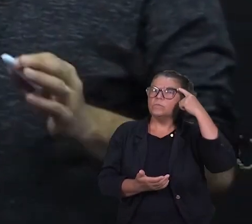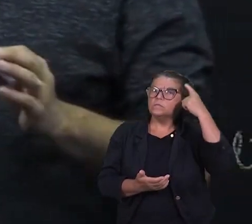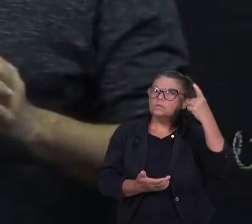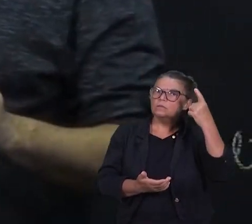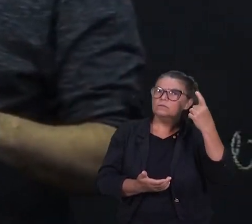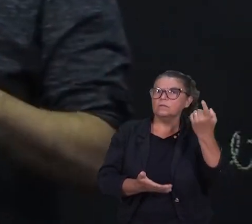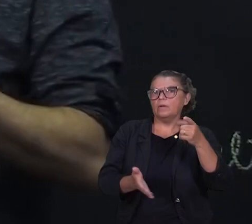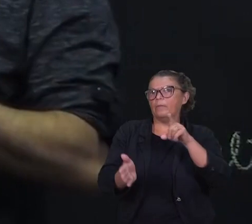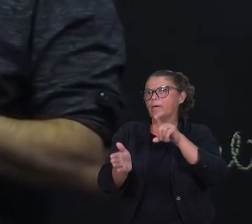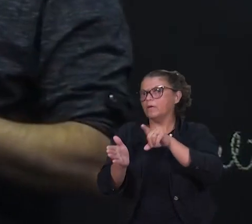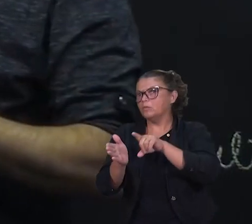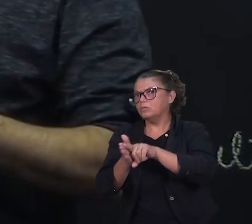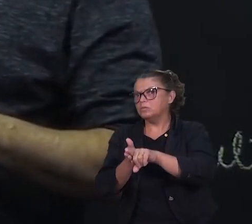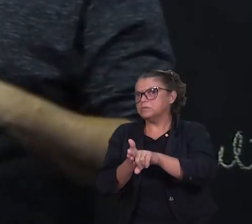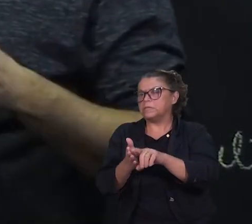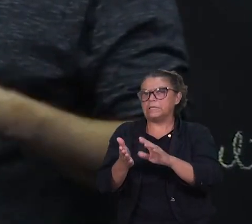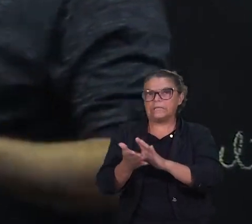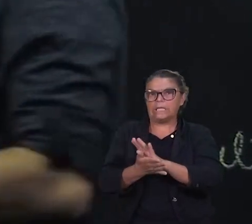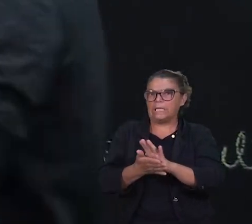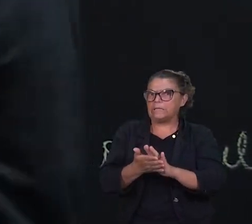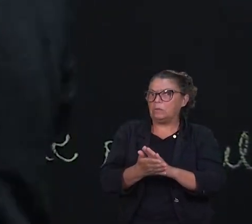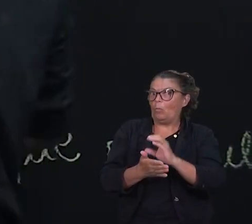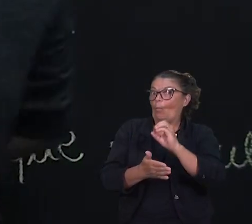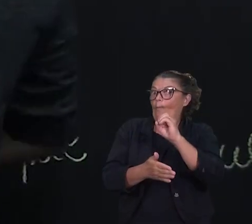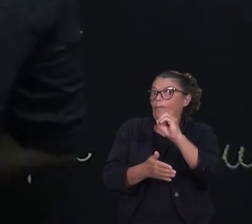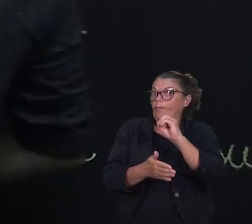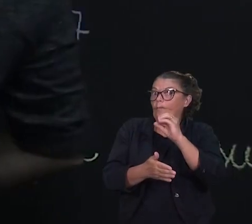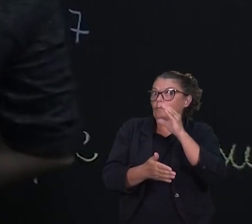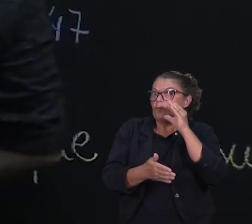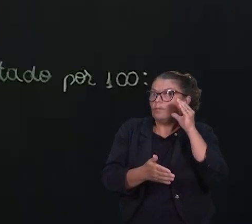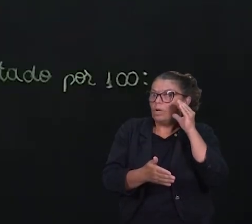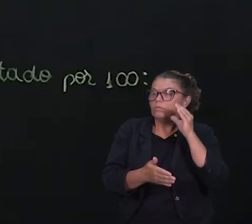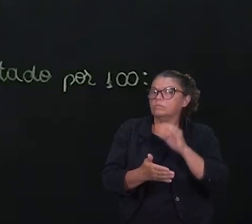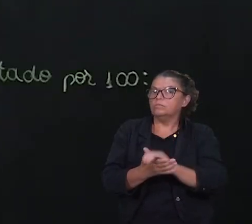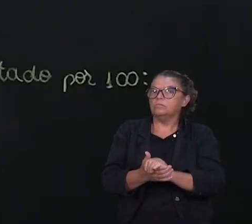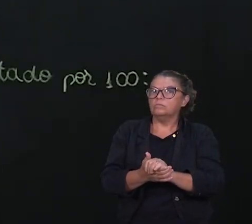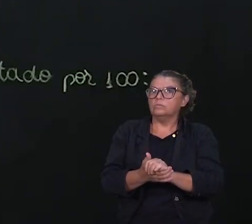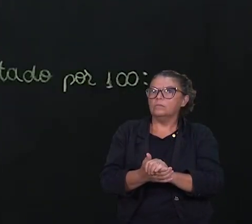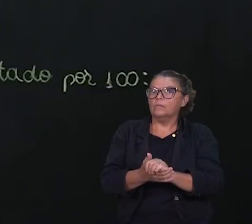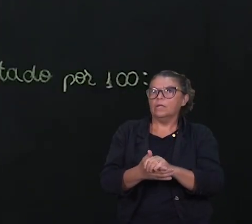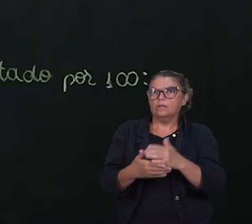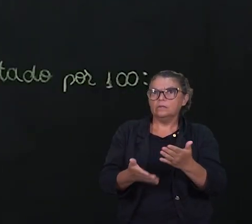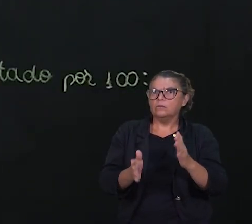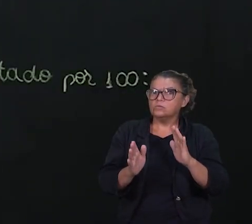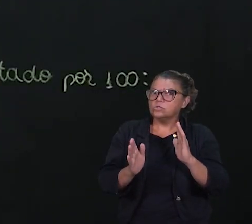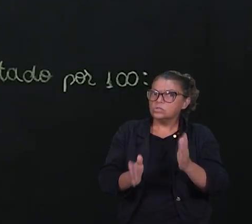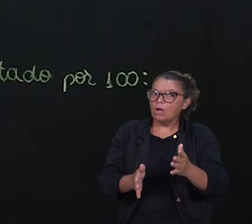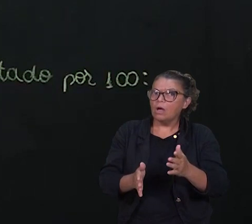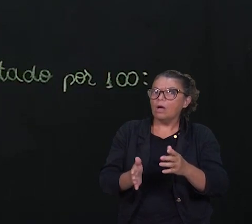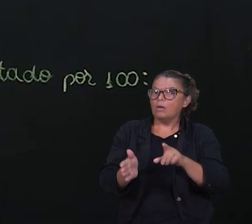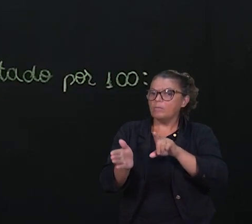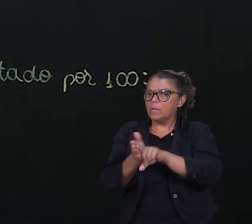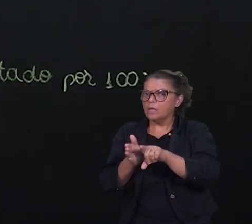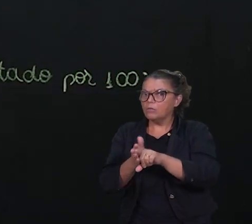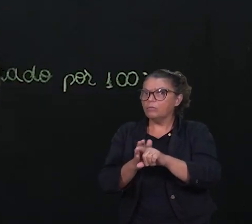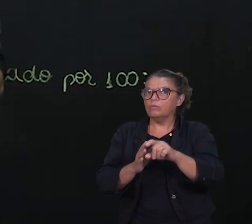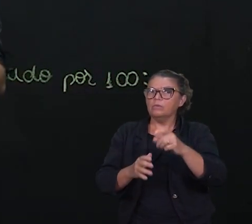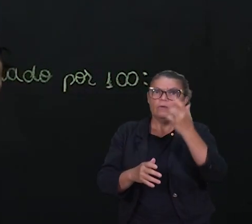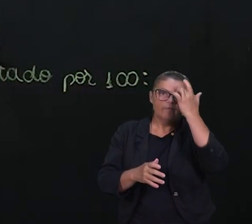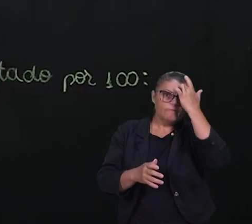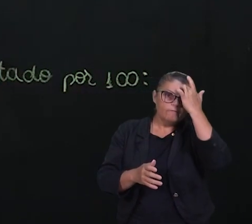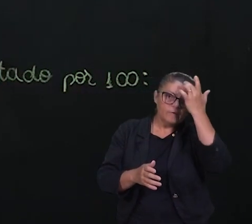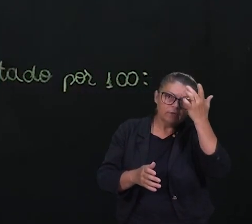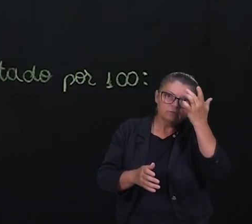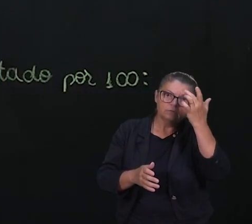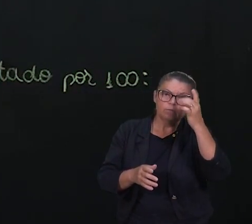repente, a questão não te disse isso, até porque, para facilitar a tua vida, ela já informou esse valor. Mas vamos supor que